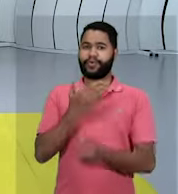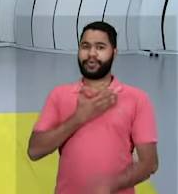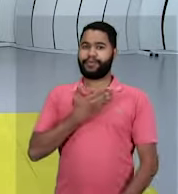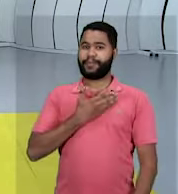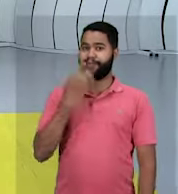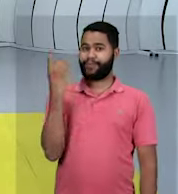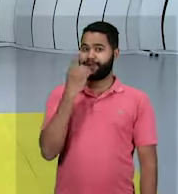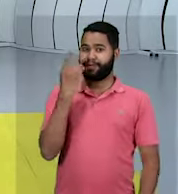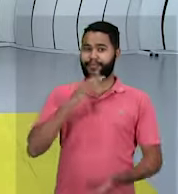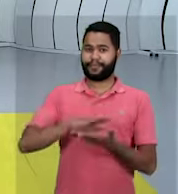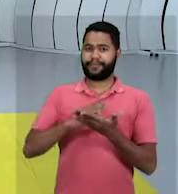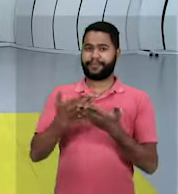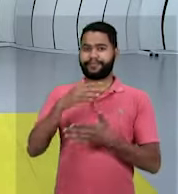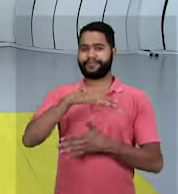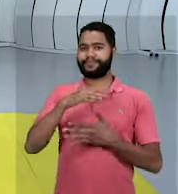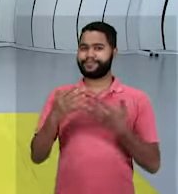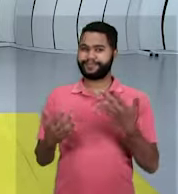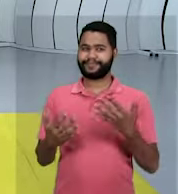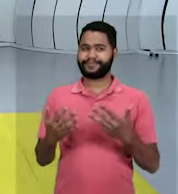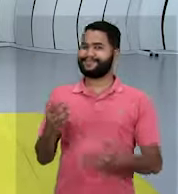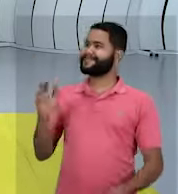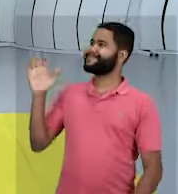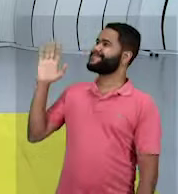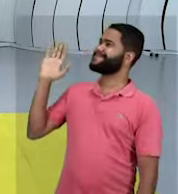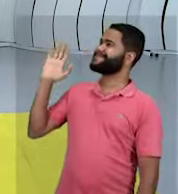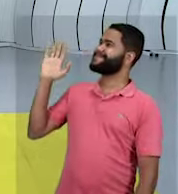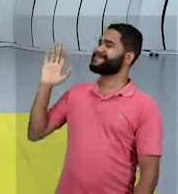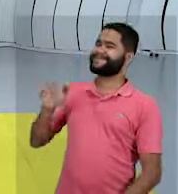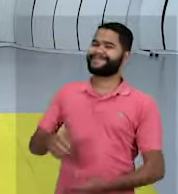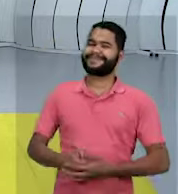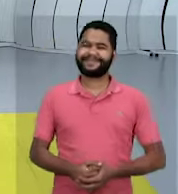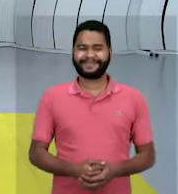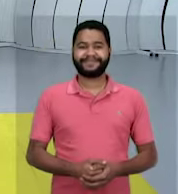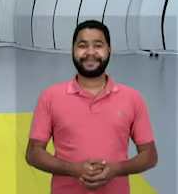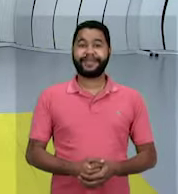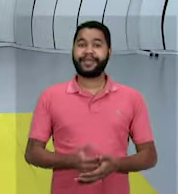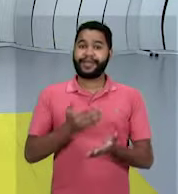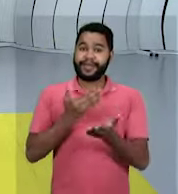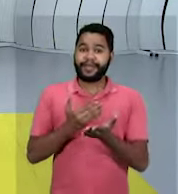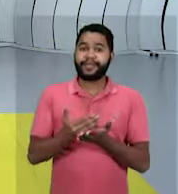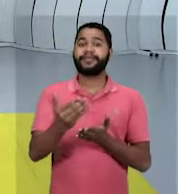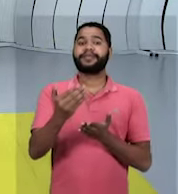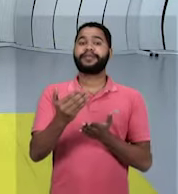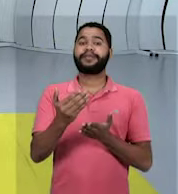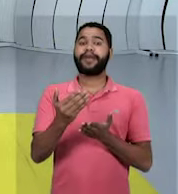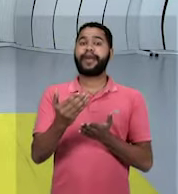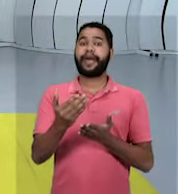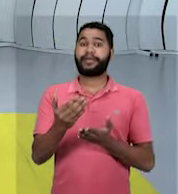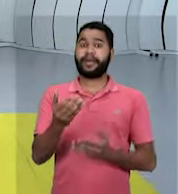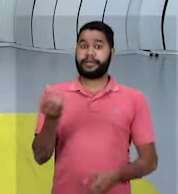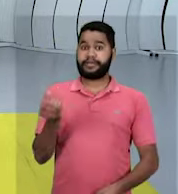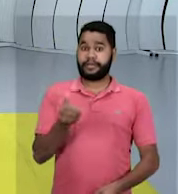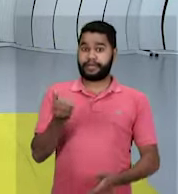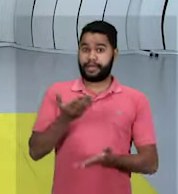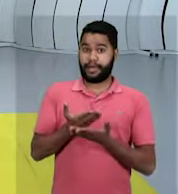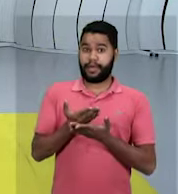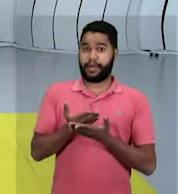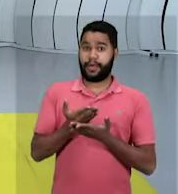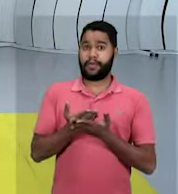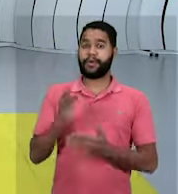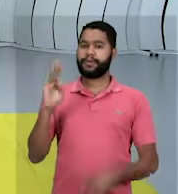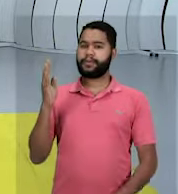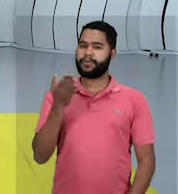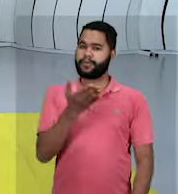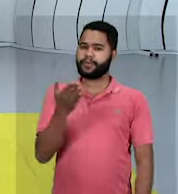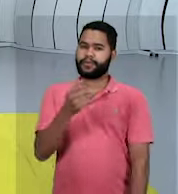Daniel, nosso intérprete de Libras. Olá, Daniel! Para a gente dar início à nossa sexta aula de Biologia, para